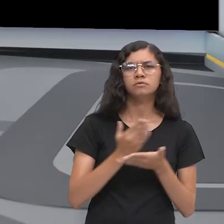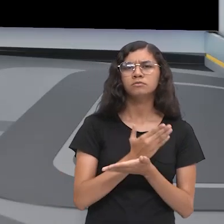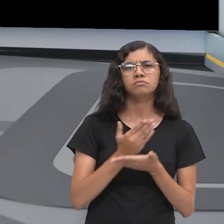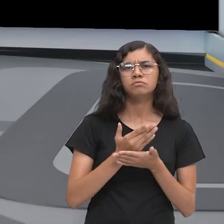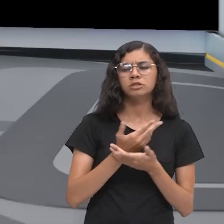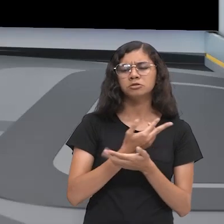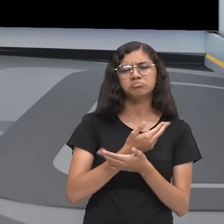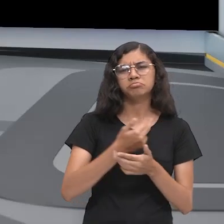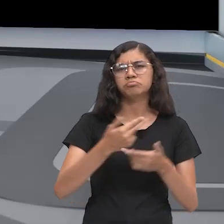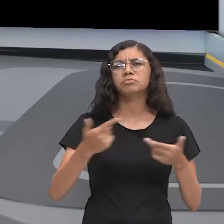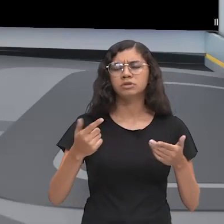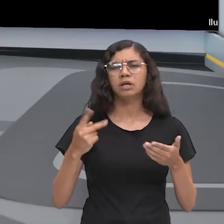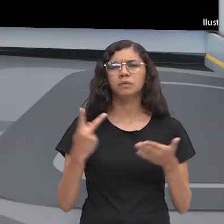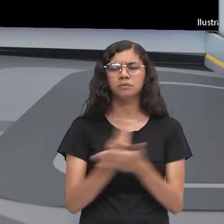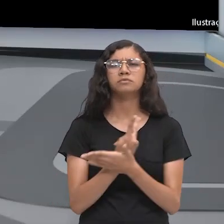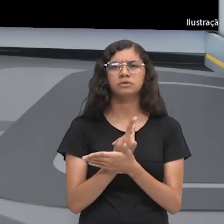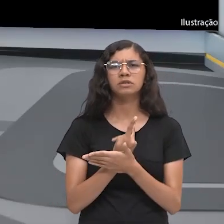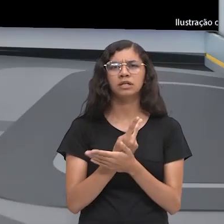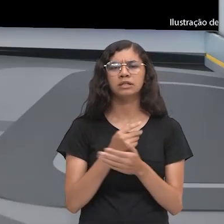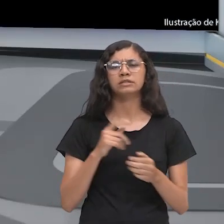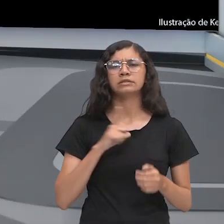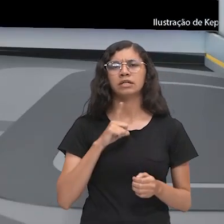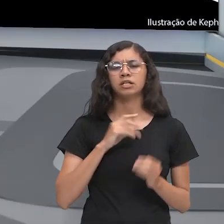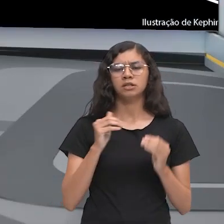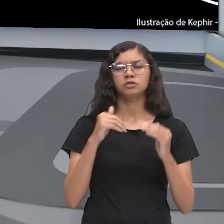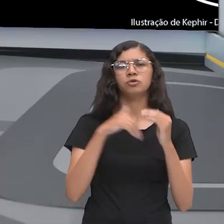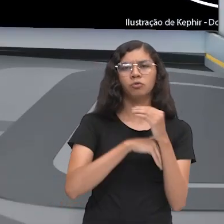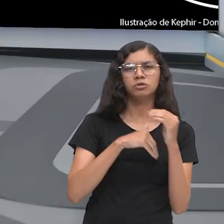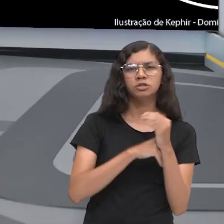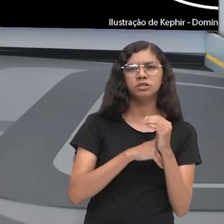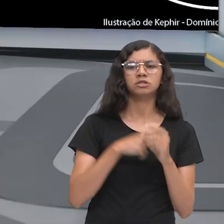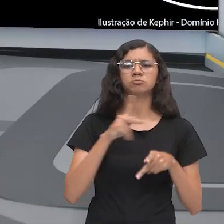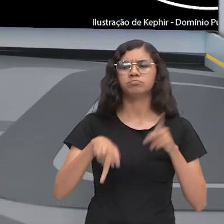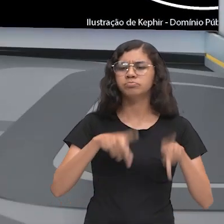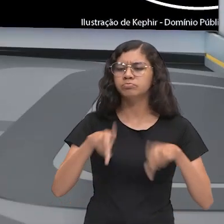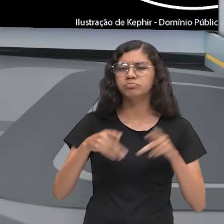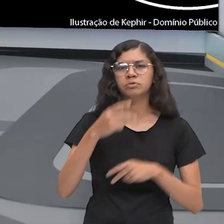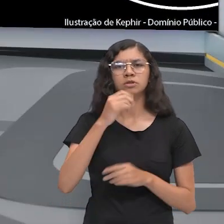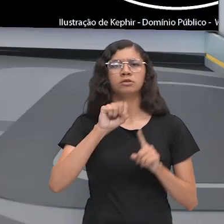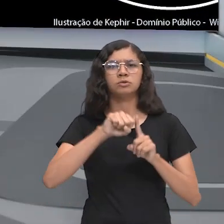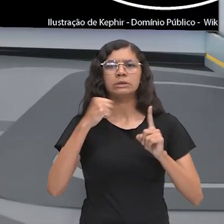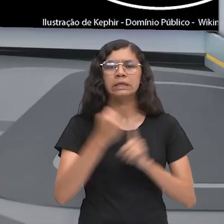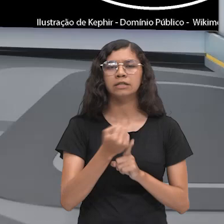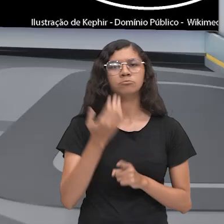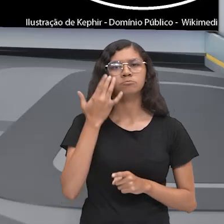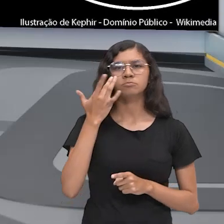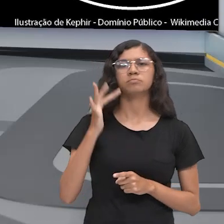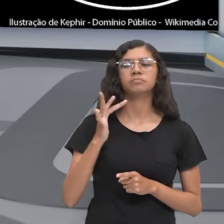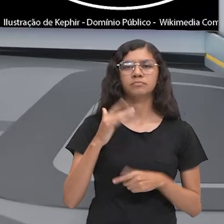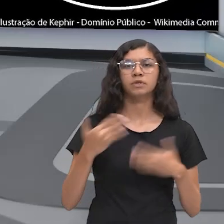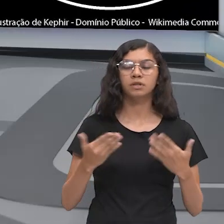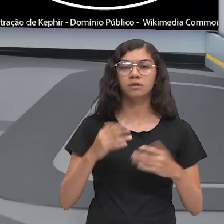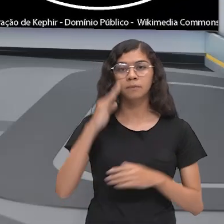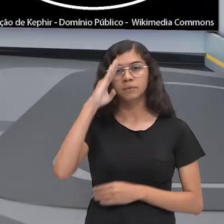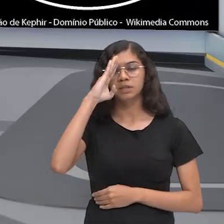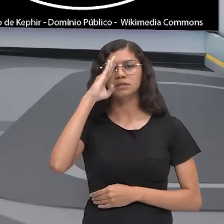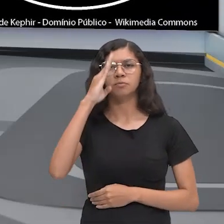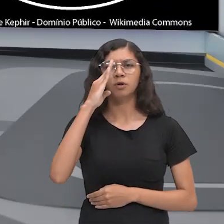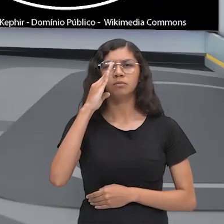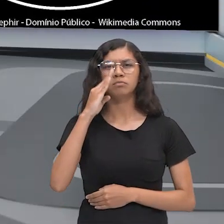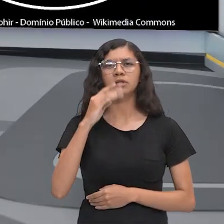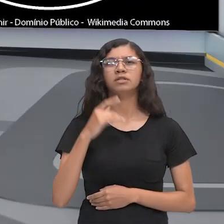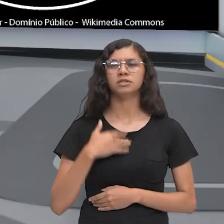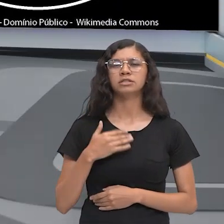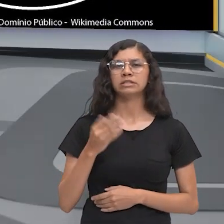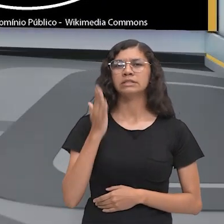ações que estão escondidas, que a população, que a sociedade não sabe. Então, eles estão principalmente